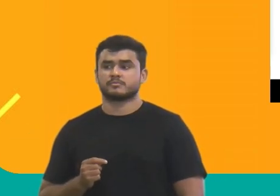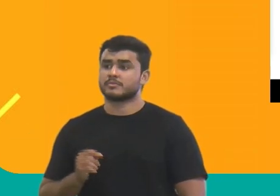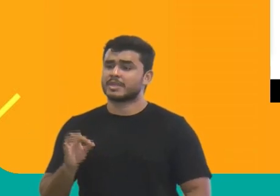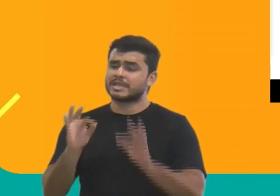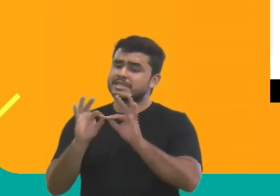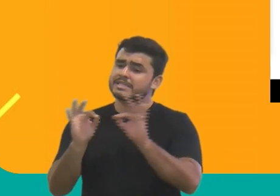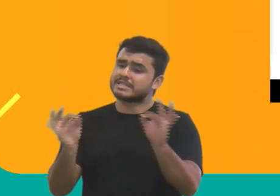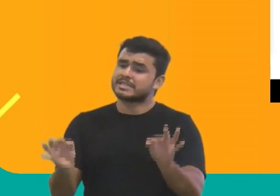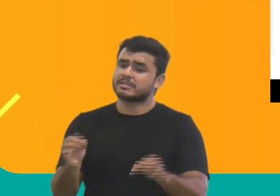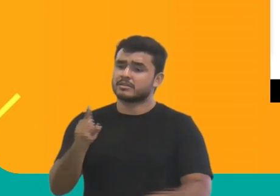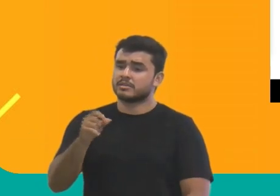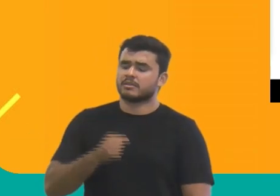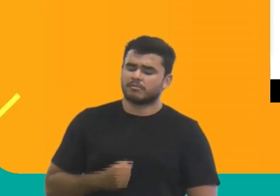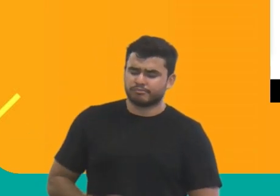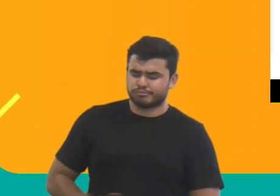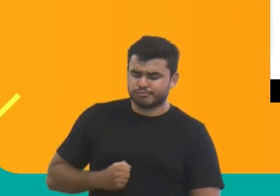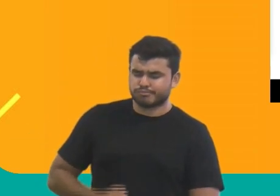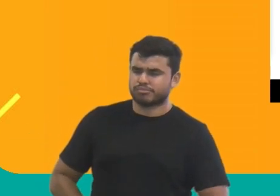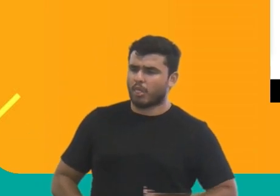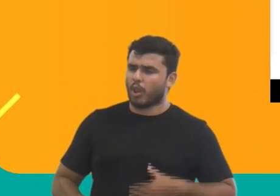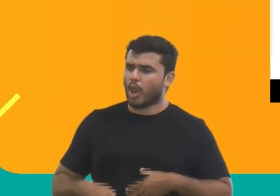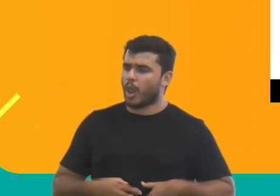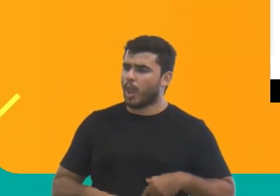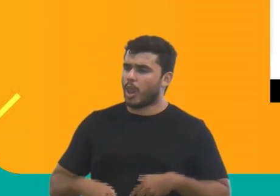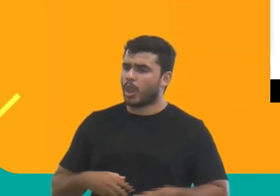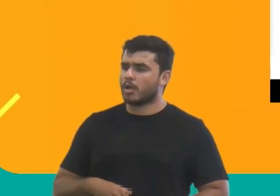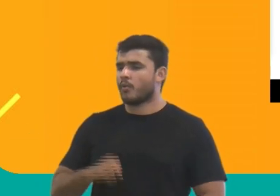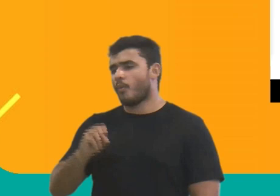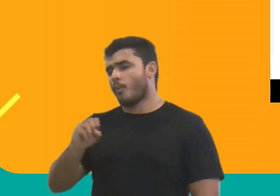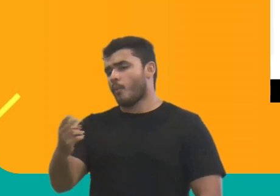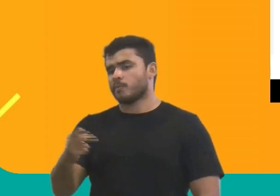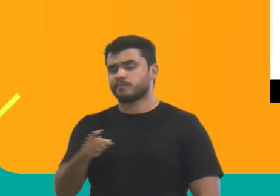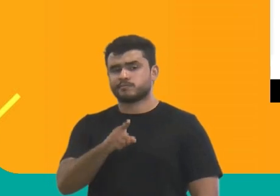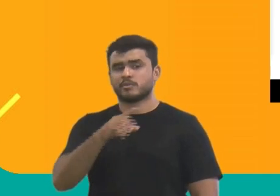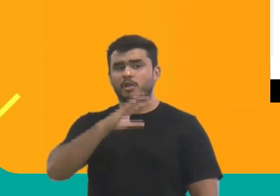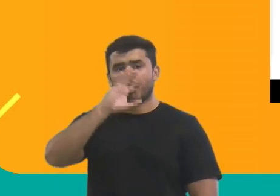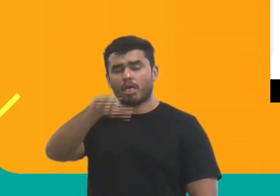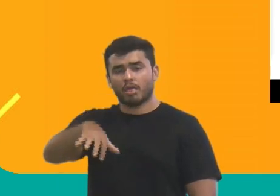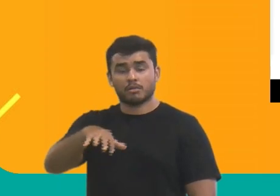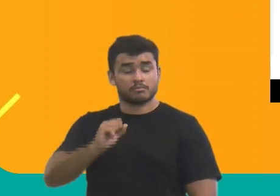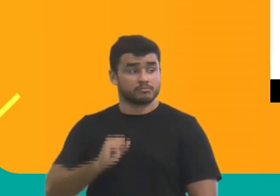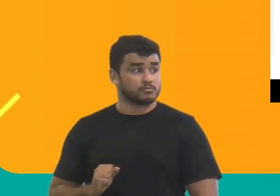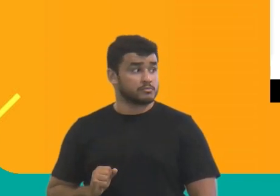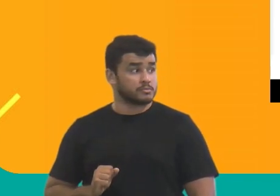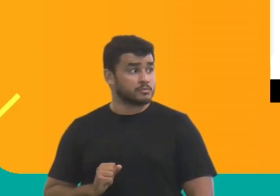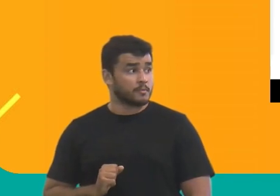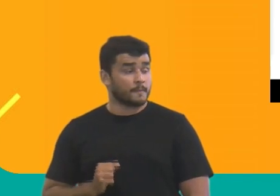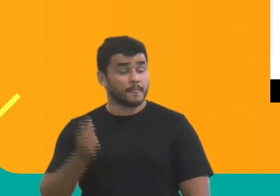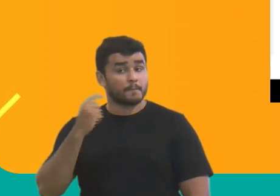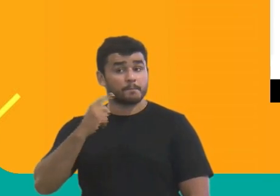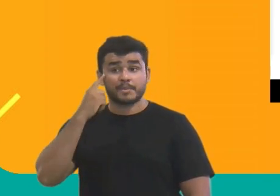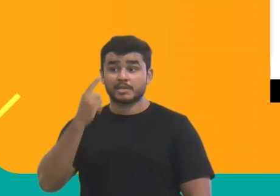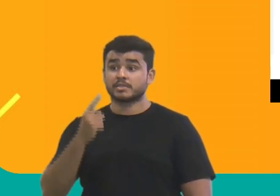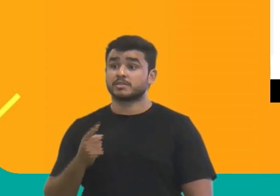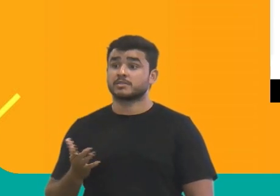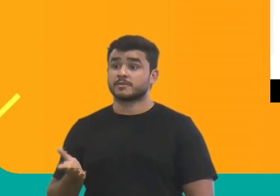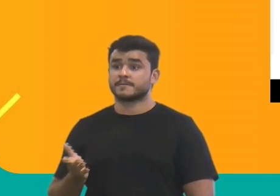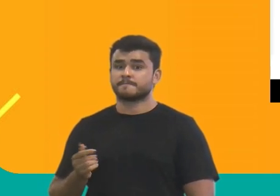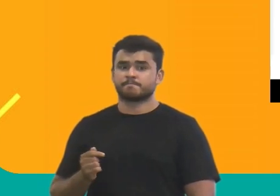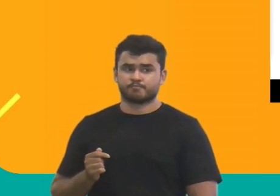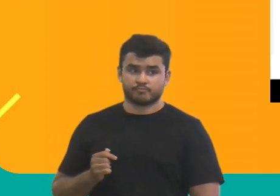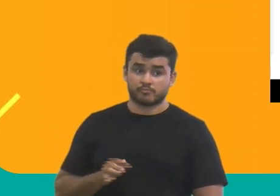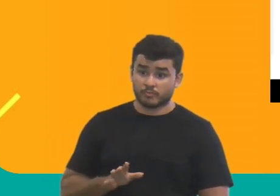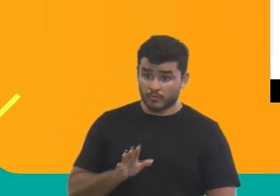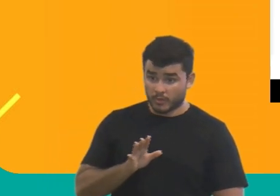simples, gente, é uma diarreia, uma dor de barriga, né? Catarina, quando é que... Não, isso aqui no momento, por gentileza, não é um momento SAMU,